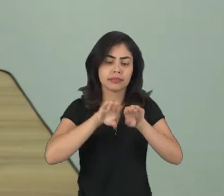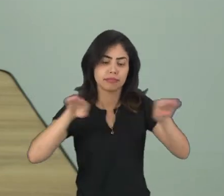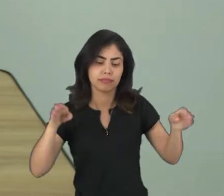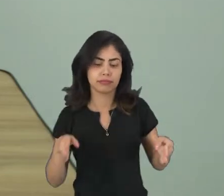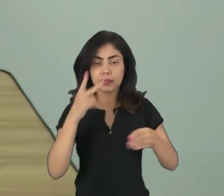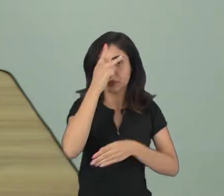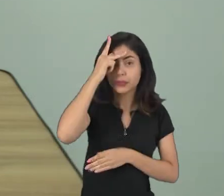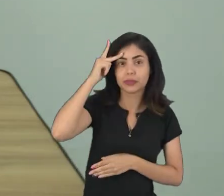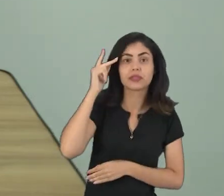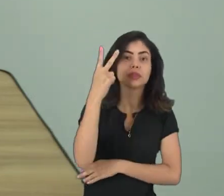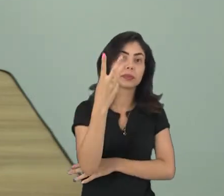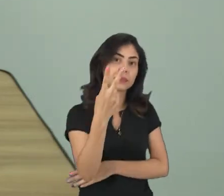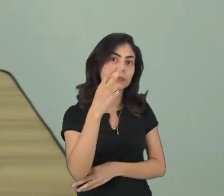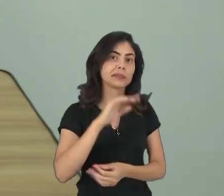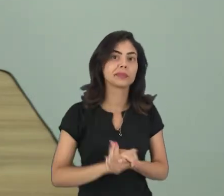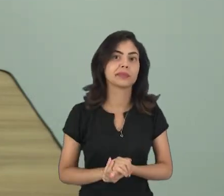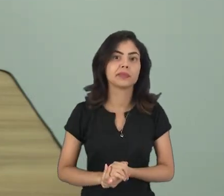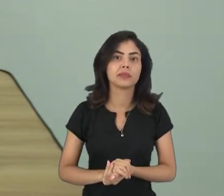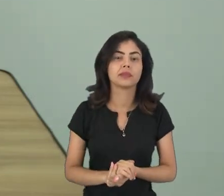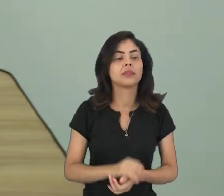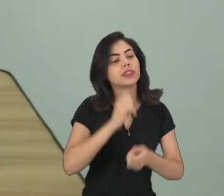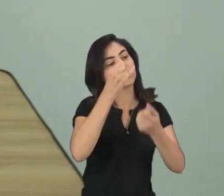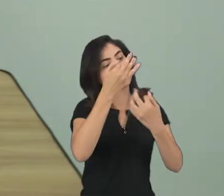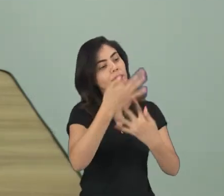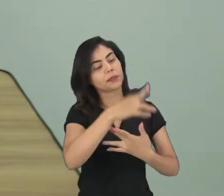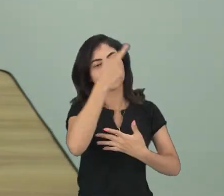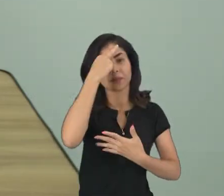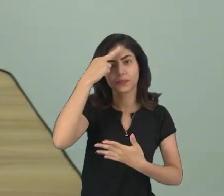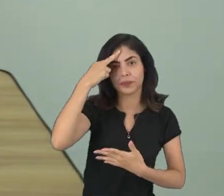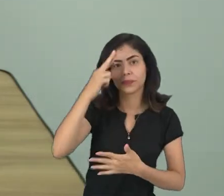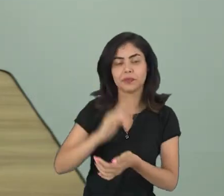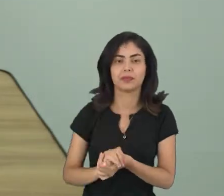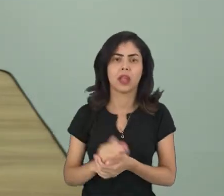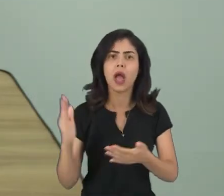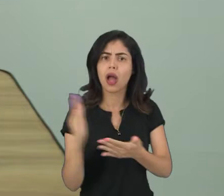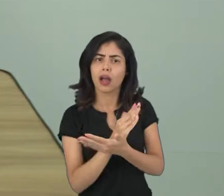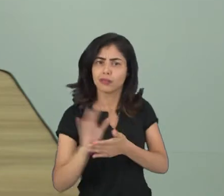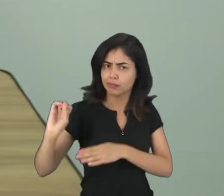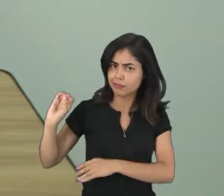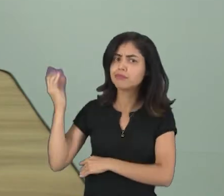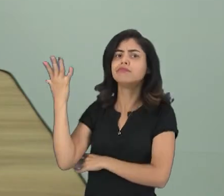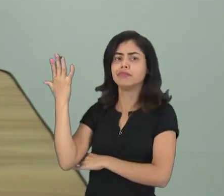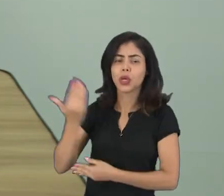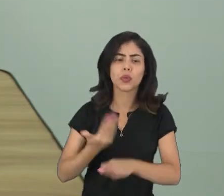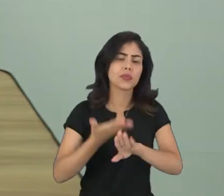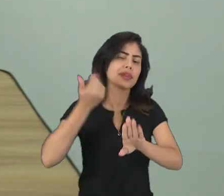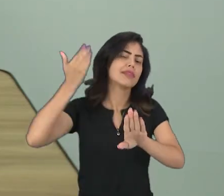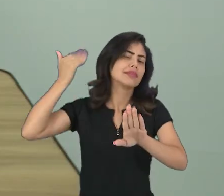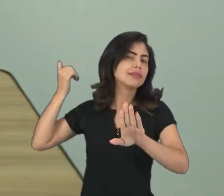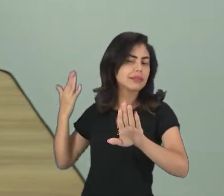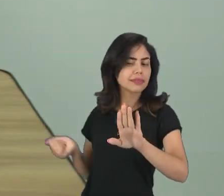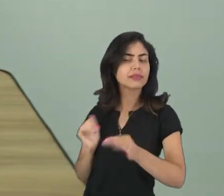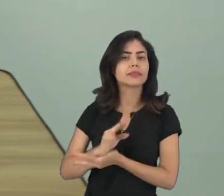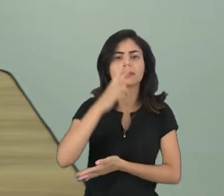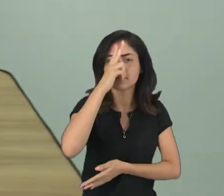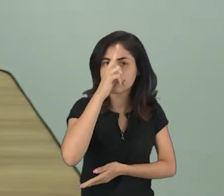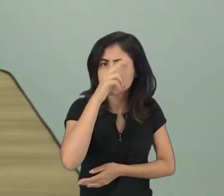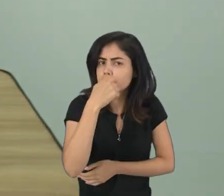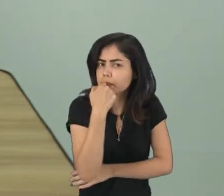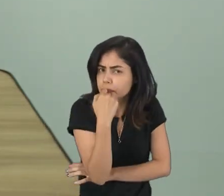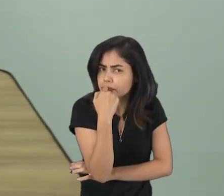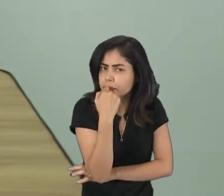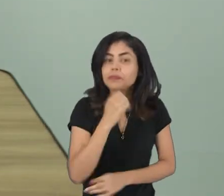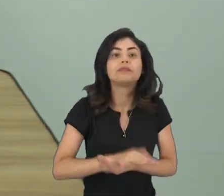duas pessoas, alguém estava recontando uma história, recontando alguns acontecimentos do passado. Quem lembra?